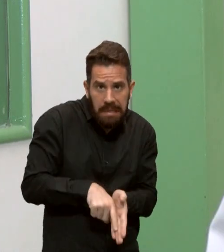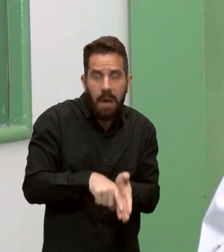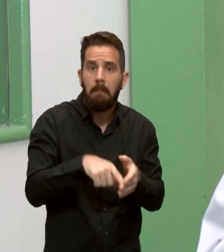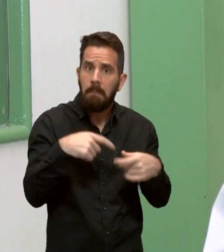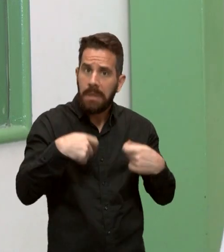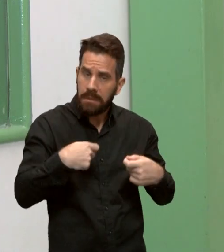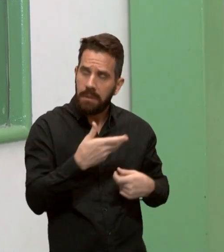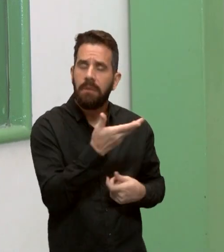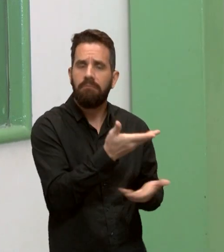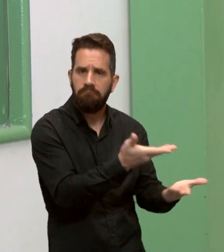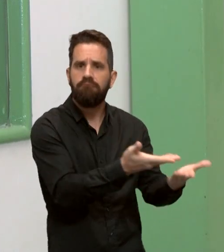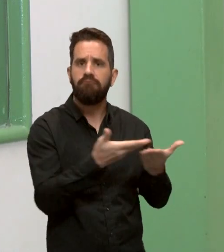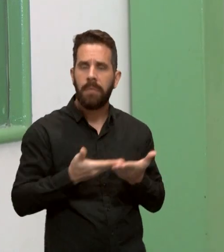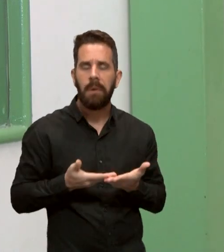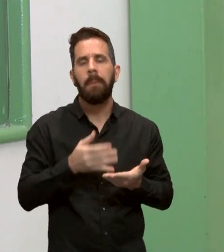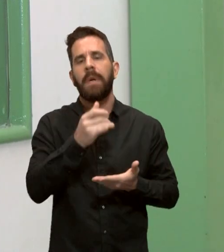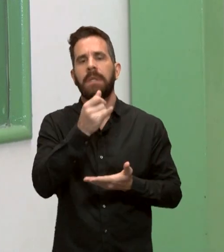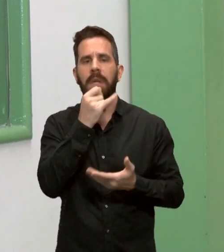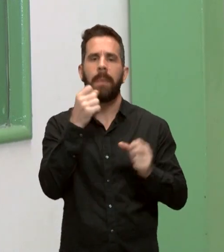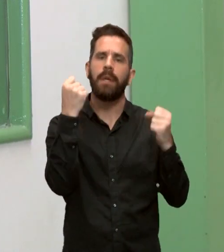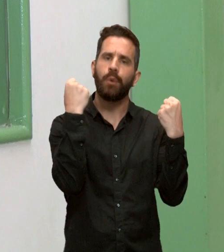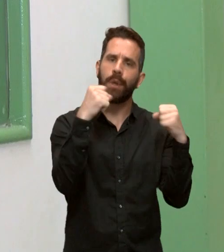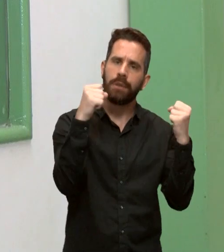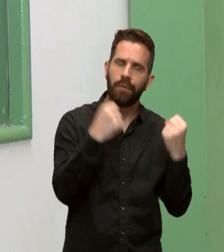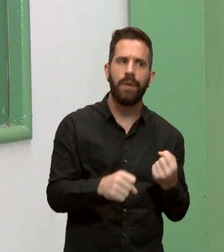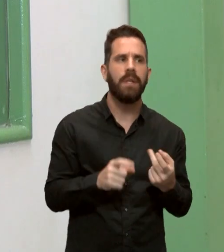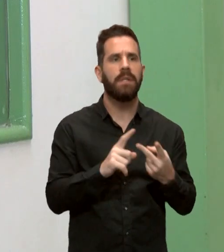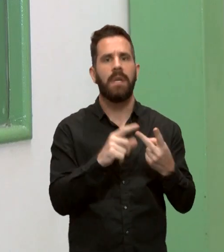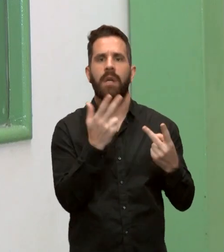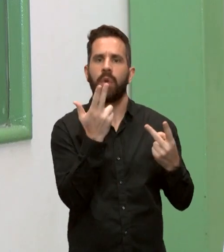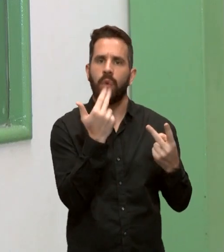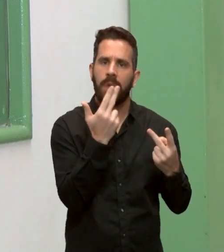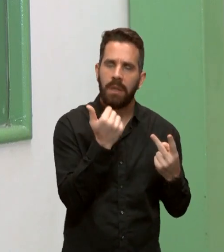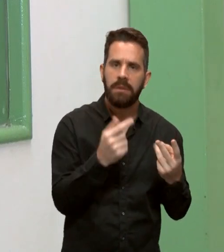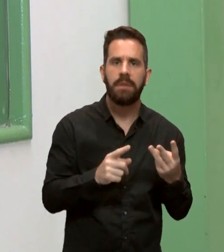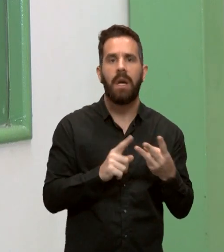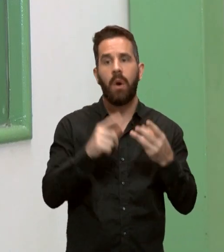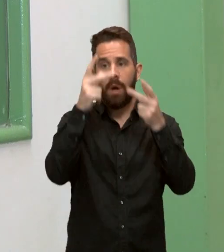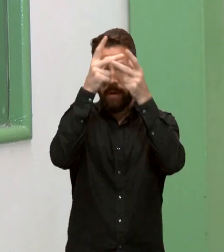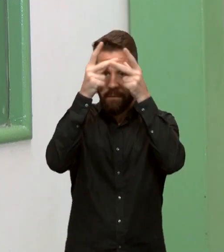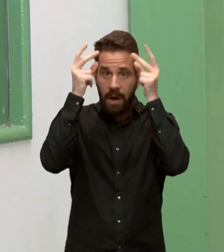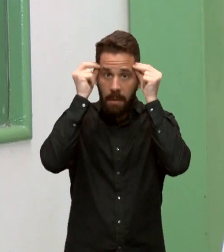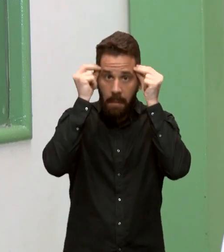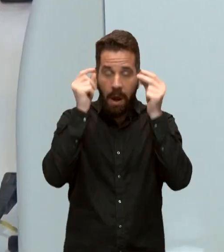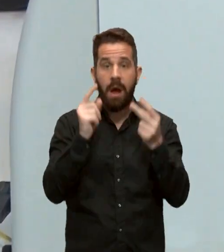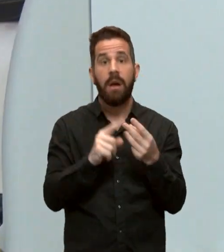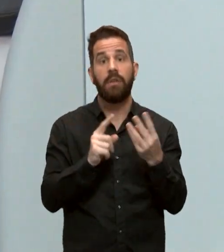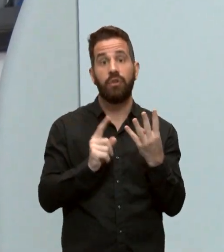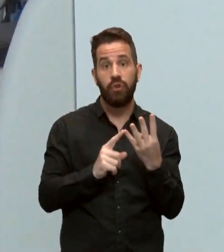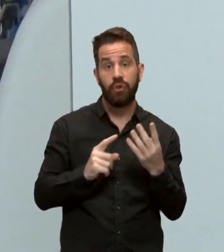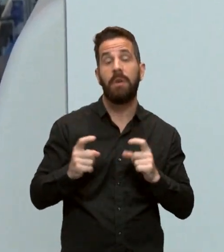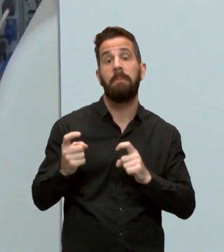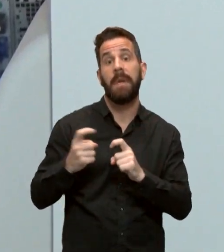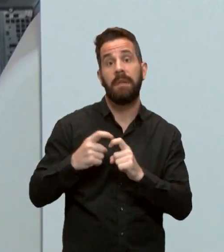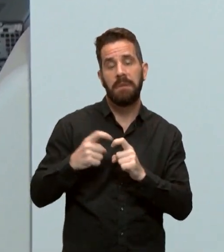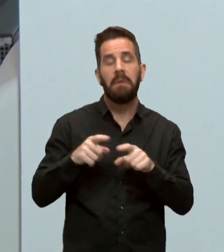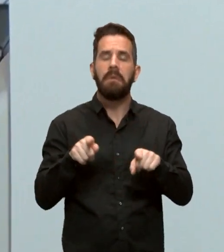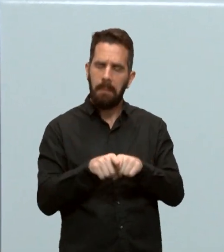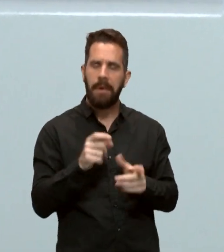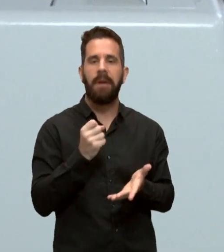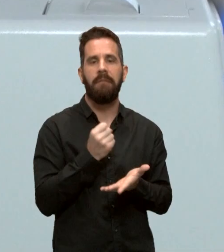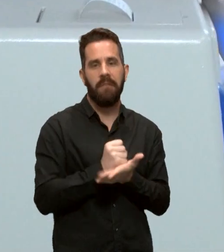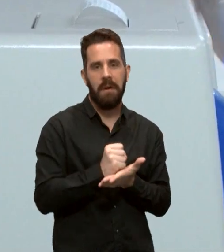da educação física, da nutrição, da enfermagem, da medicina e da própria faculdade de